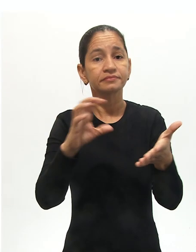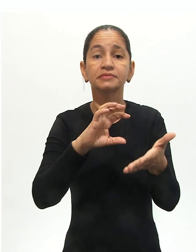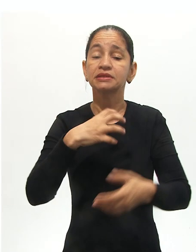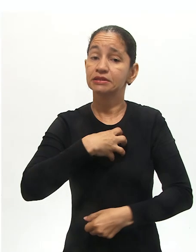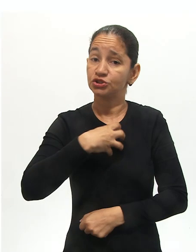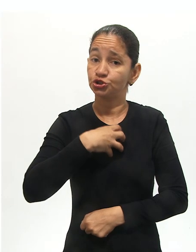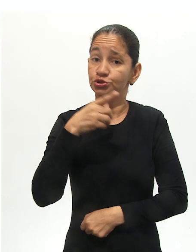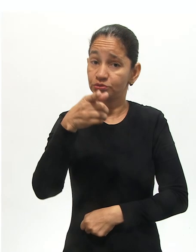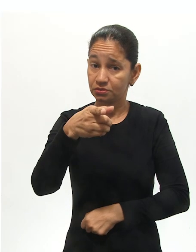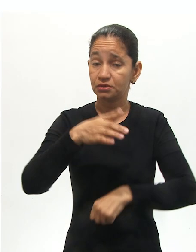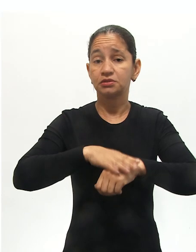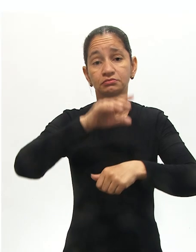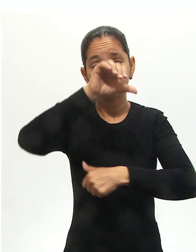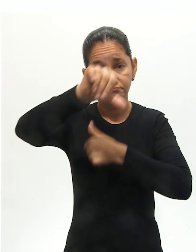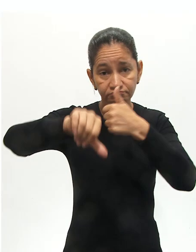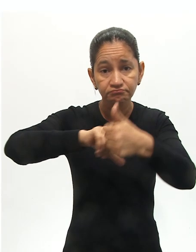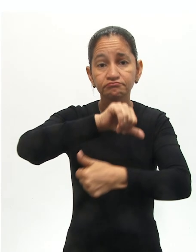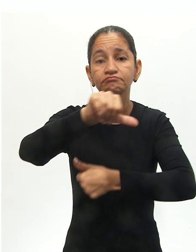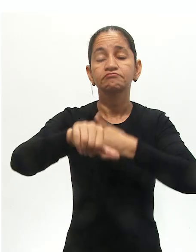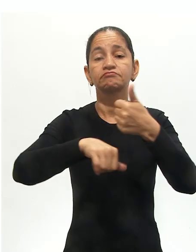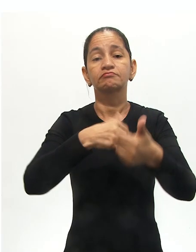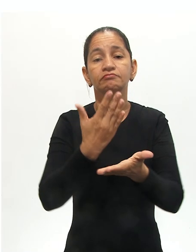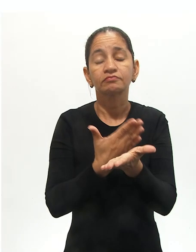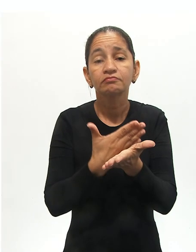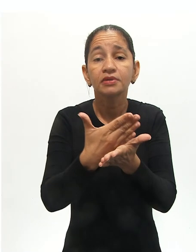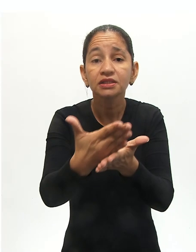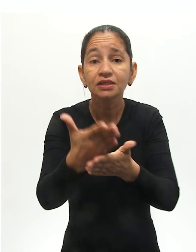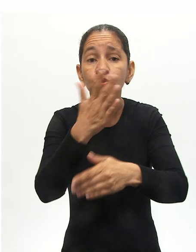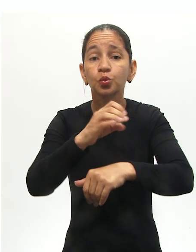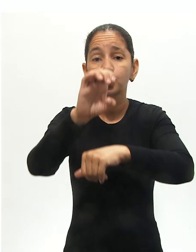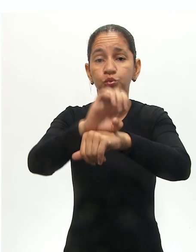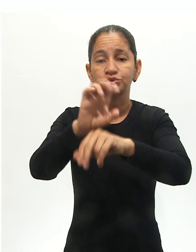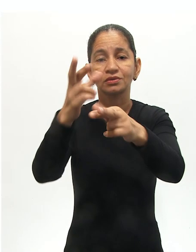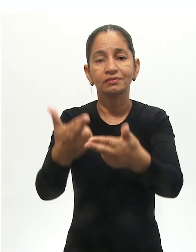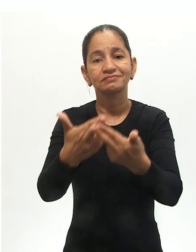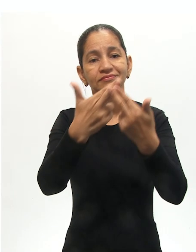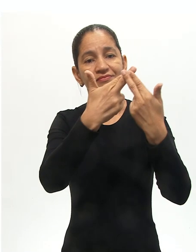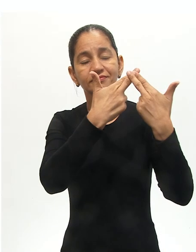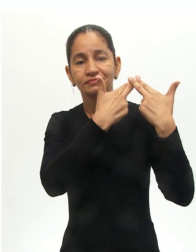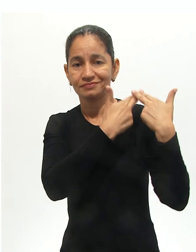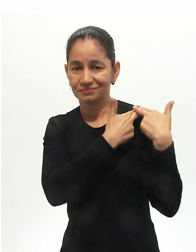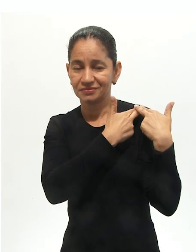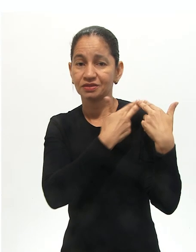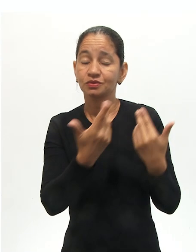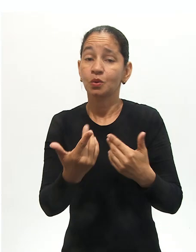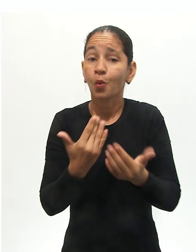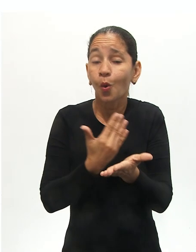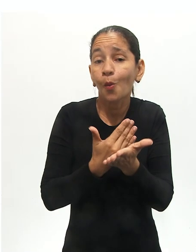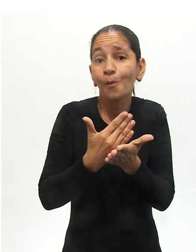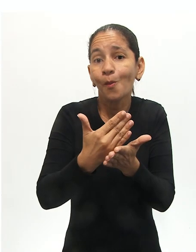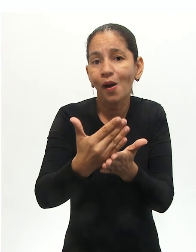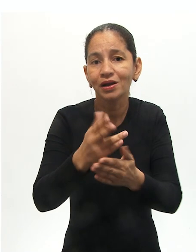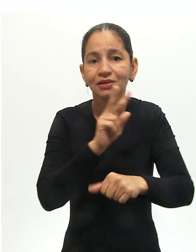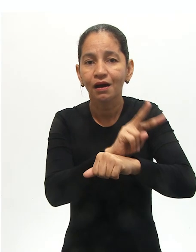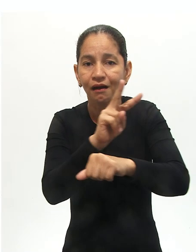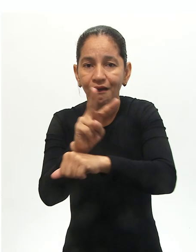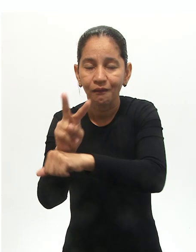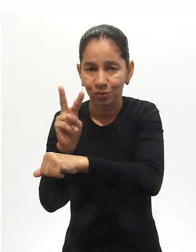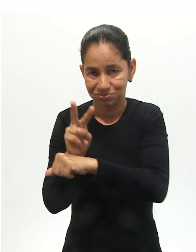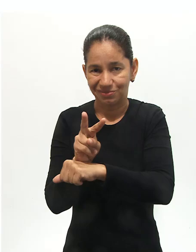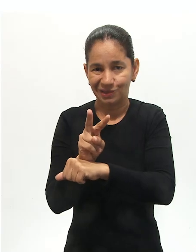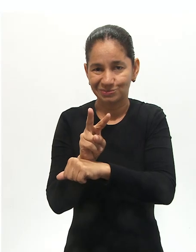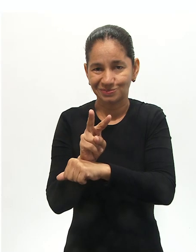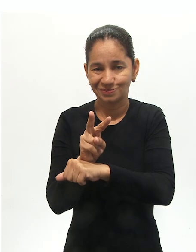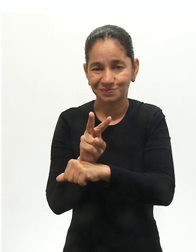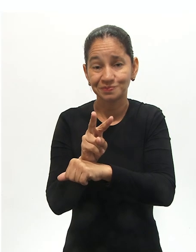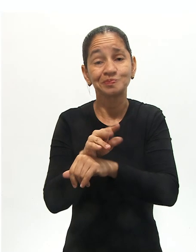ela passa a ser uma educação instituída pelo Estado, ela passa a ser um privilégio do Estado e a educação